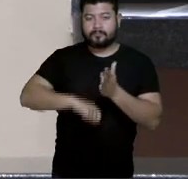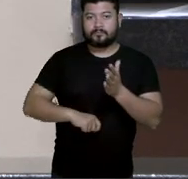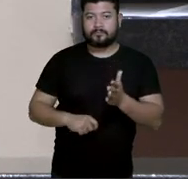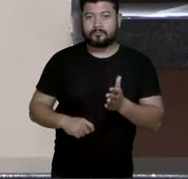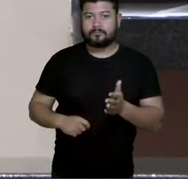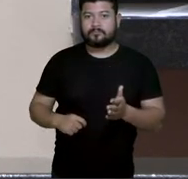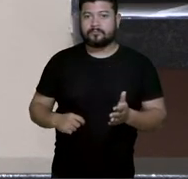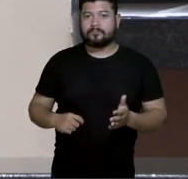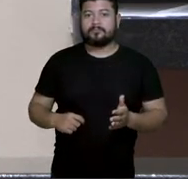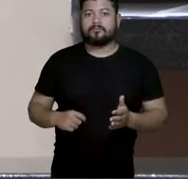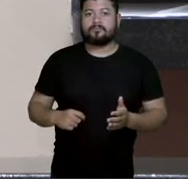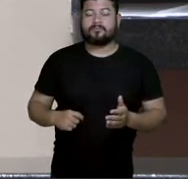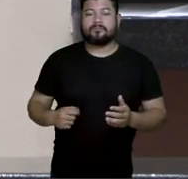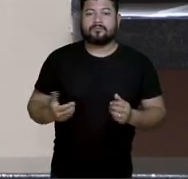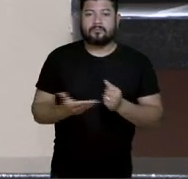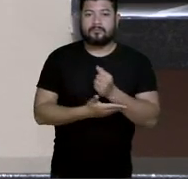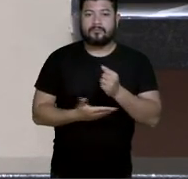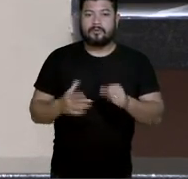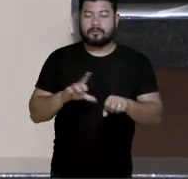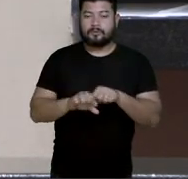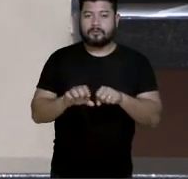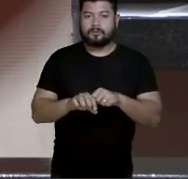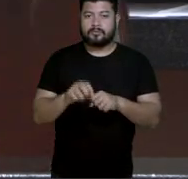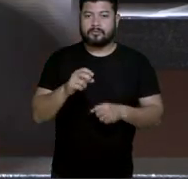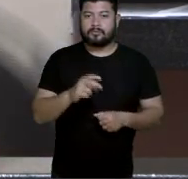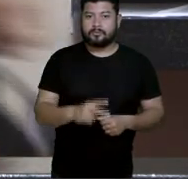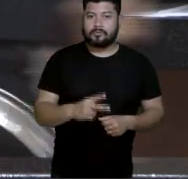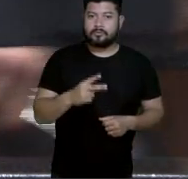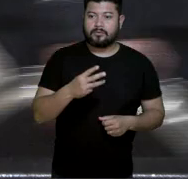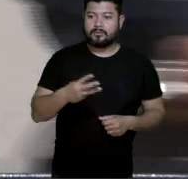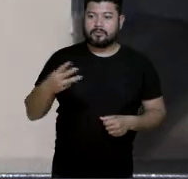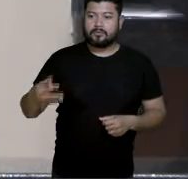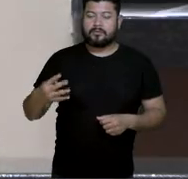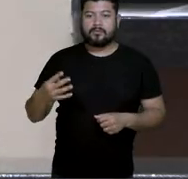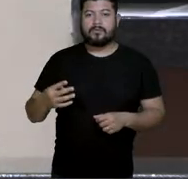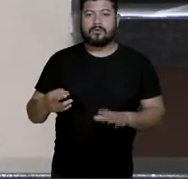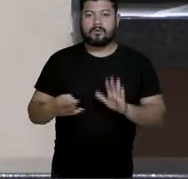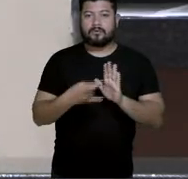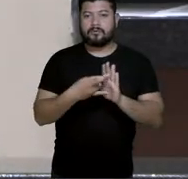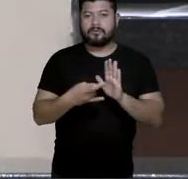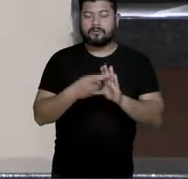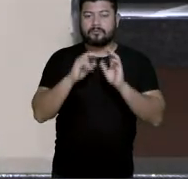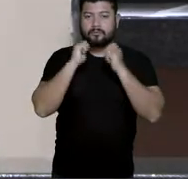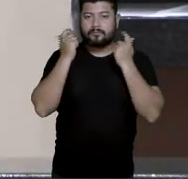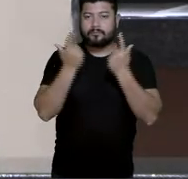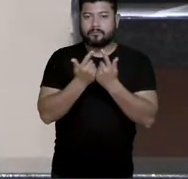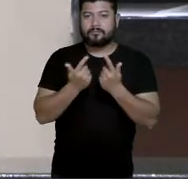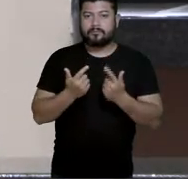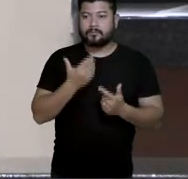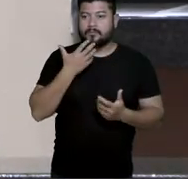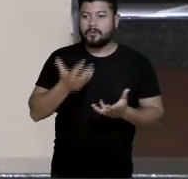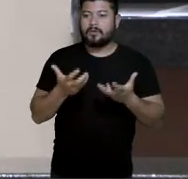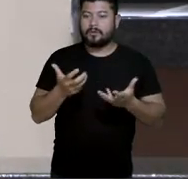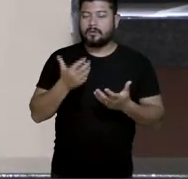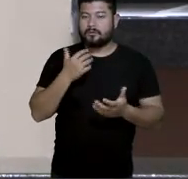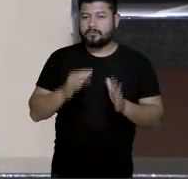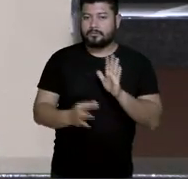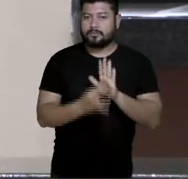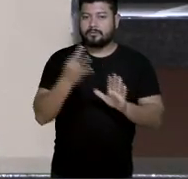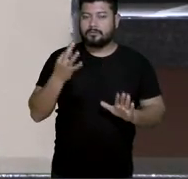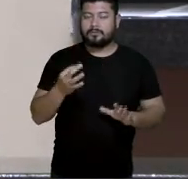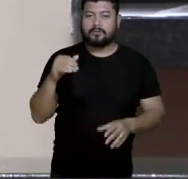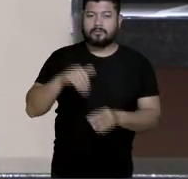com amparo no artigo 234 do Regimento Interno da Assembleia Legislativa de Santa Catarina, requerem o destaque de votação em separado para a